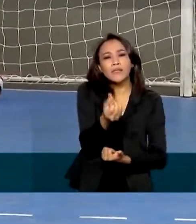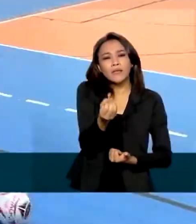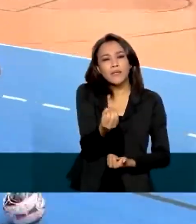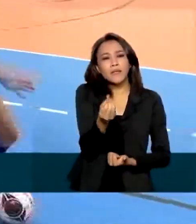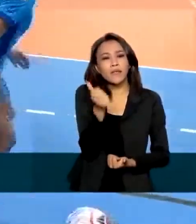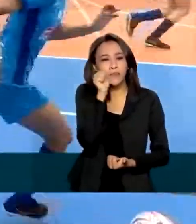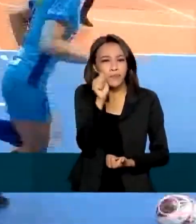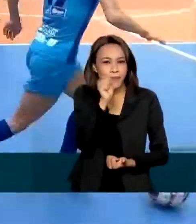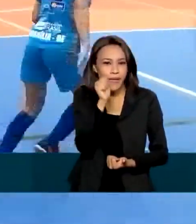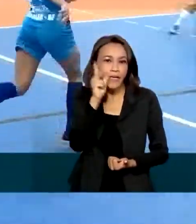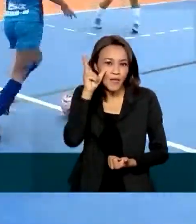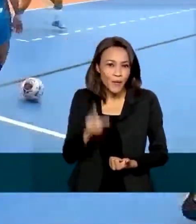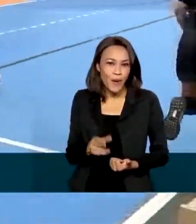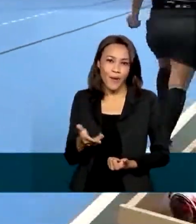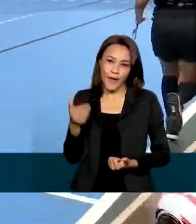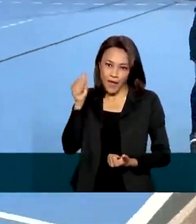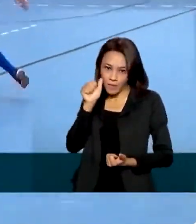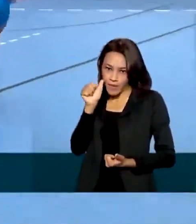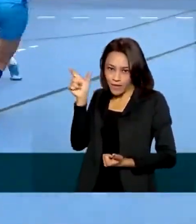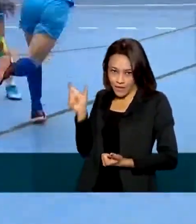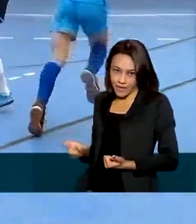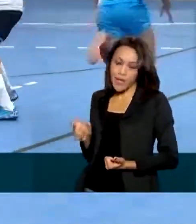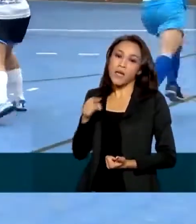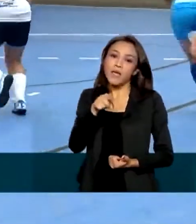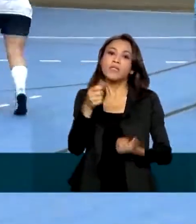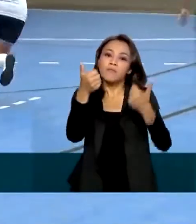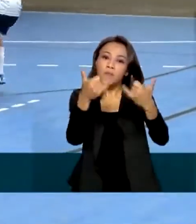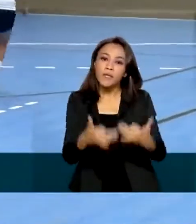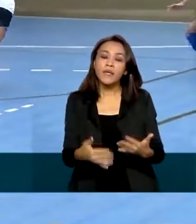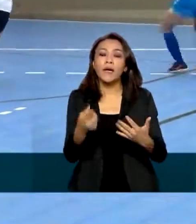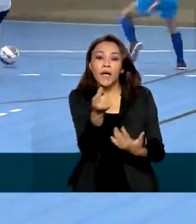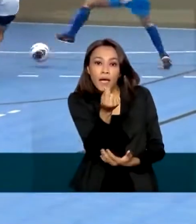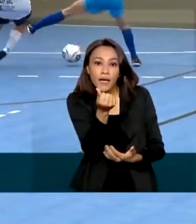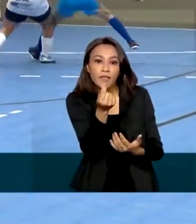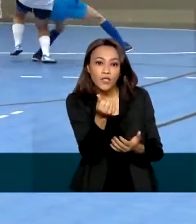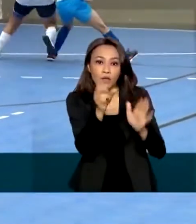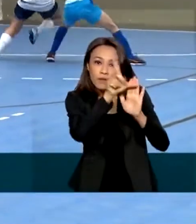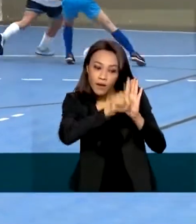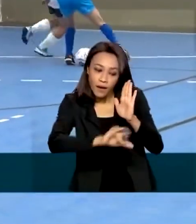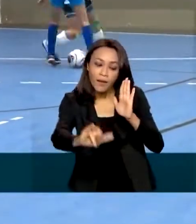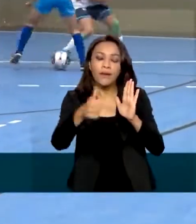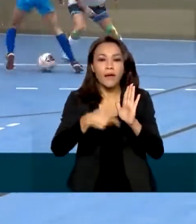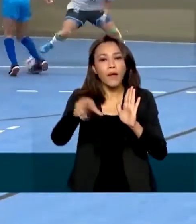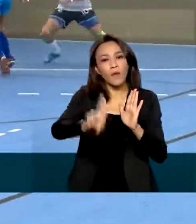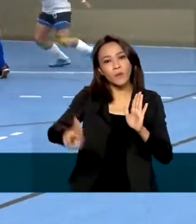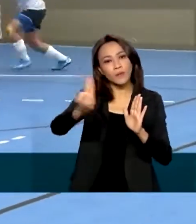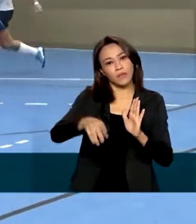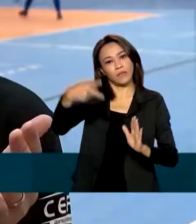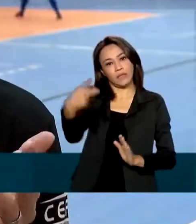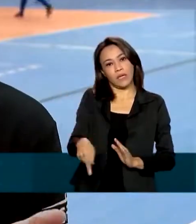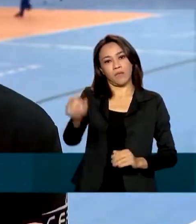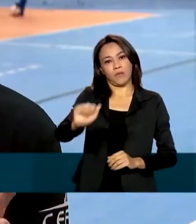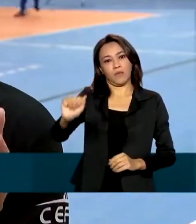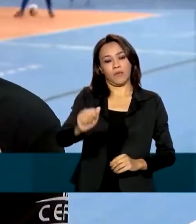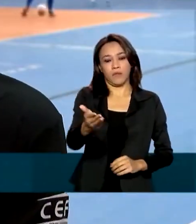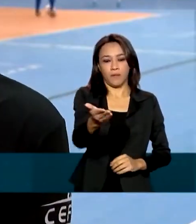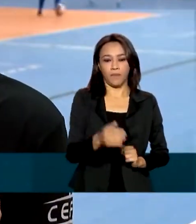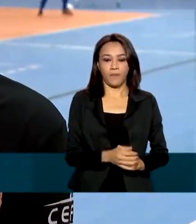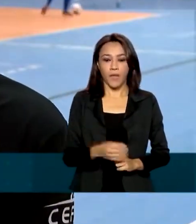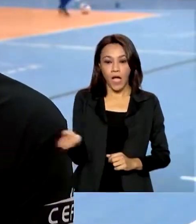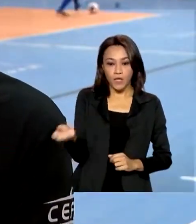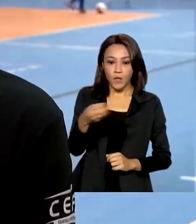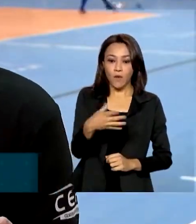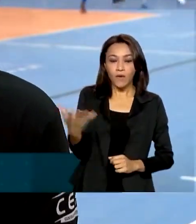Amanda, explica como os recursos que vêm da Lei de Incentivo ao Esporte são empregados pela instituição. As mais novas